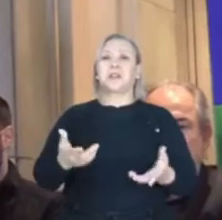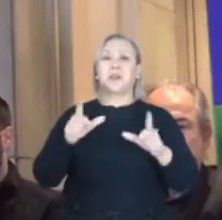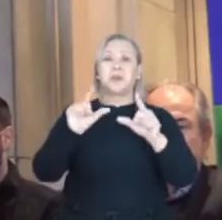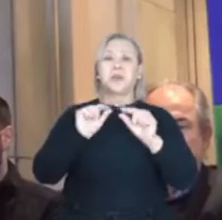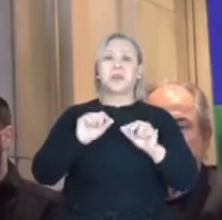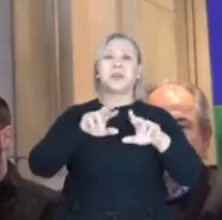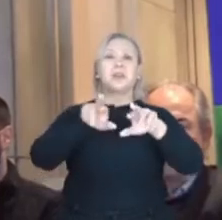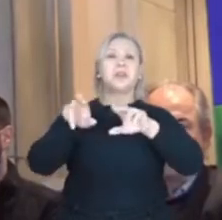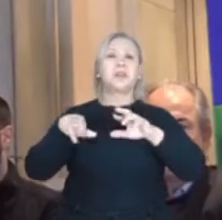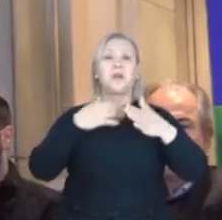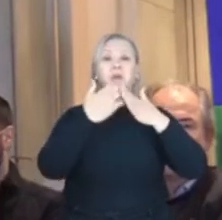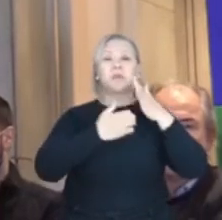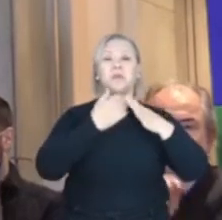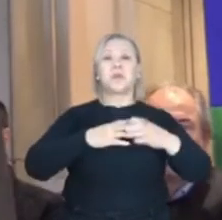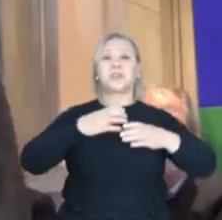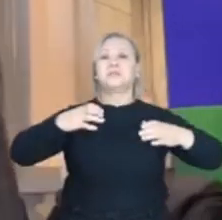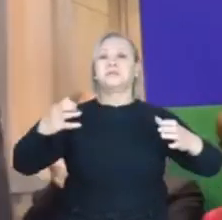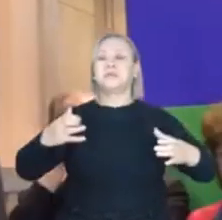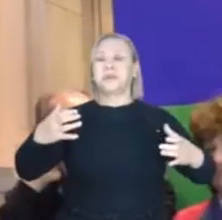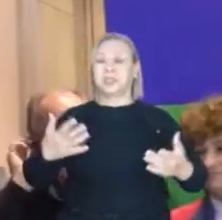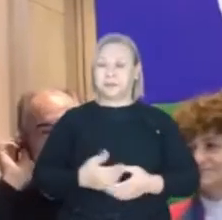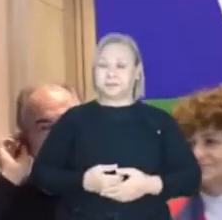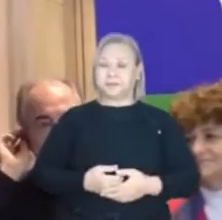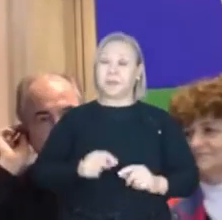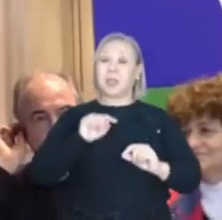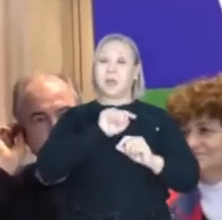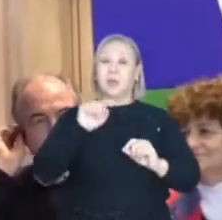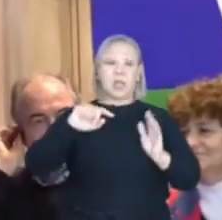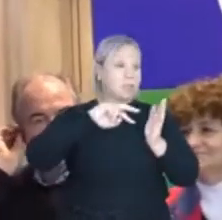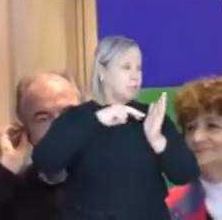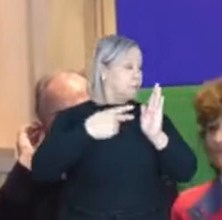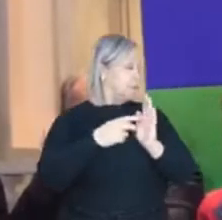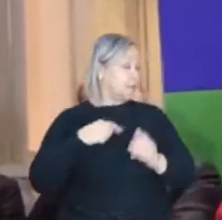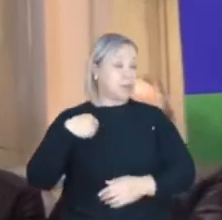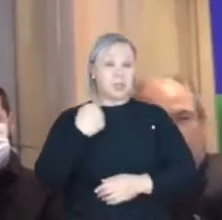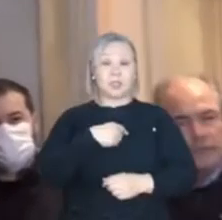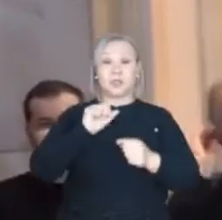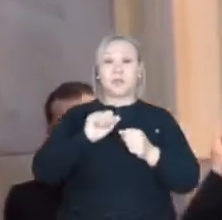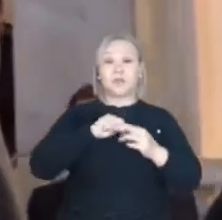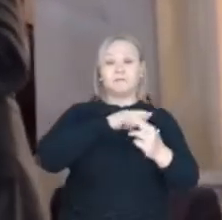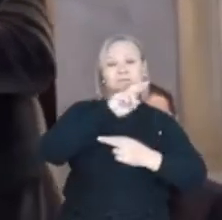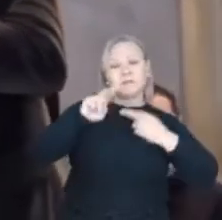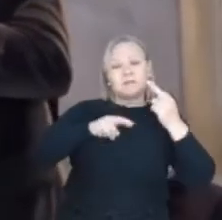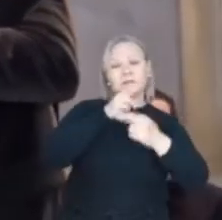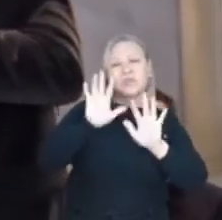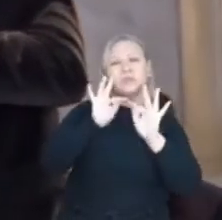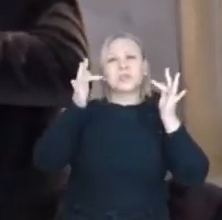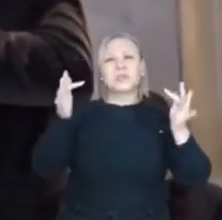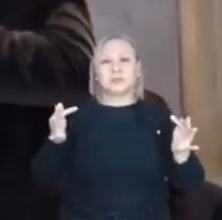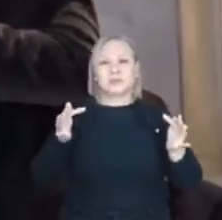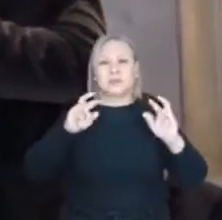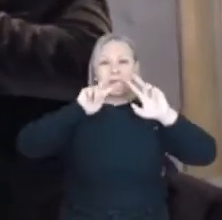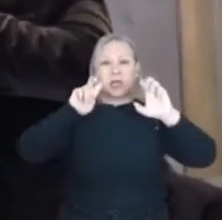grande. Então, isso significa a gente fazer uma pequena revolução na questão do